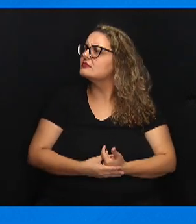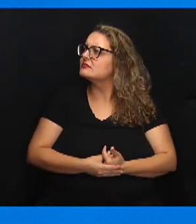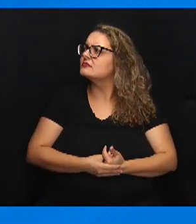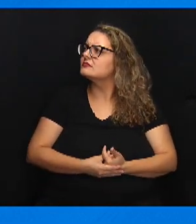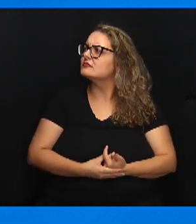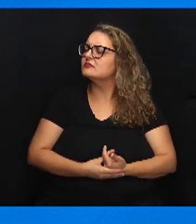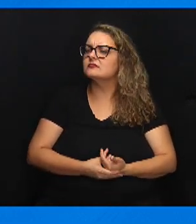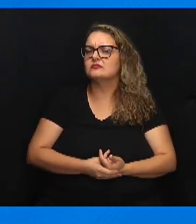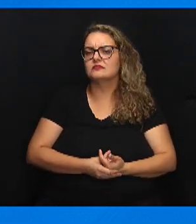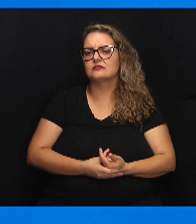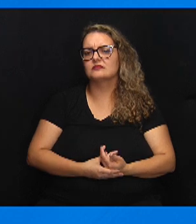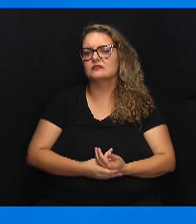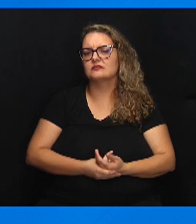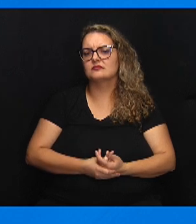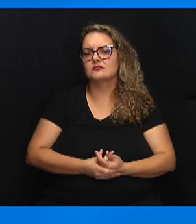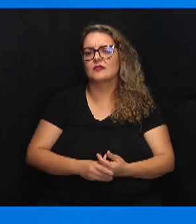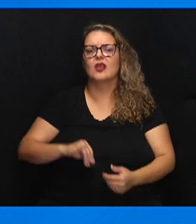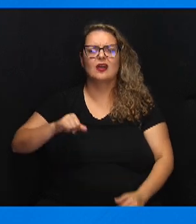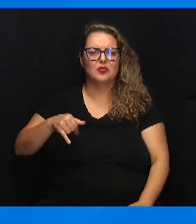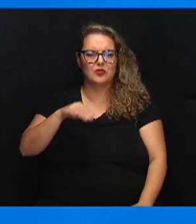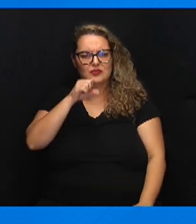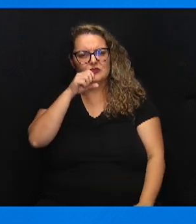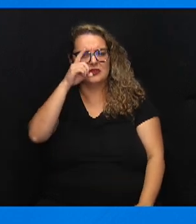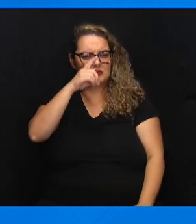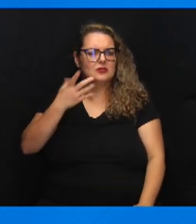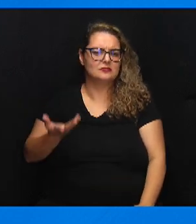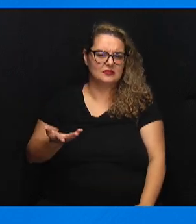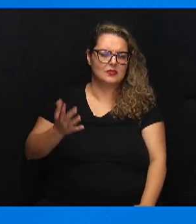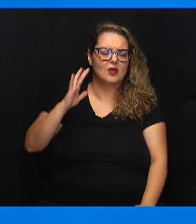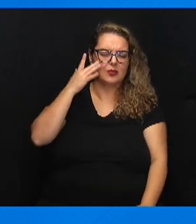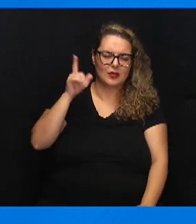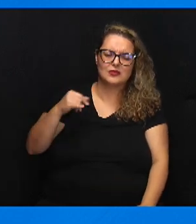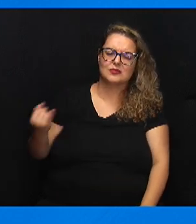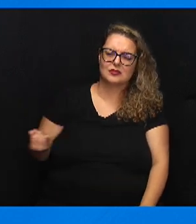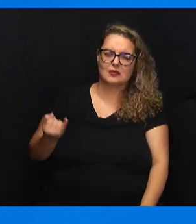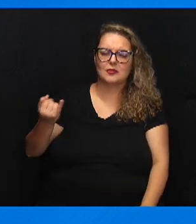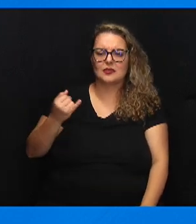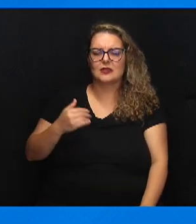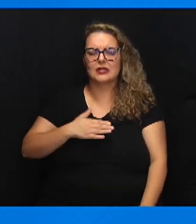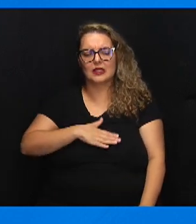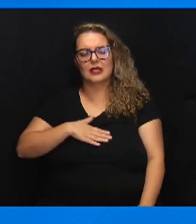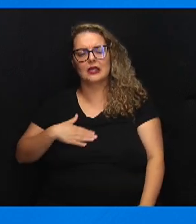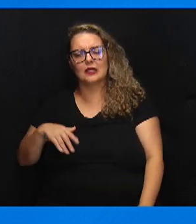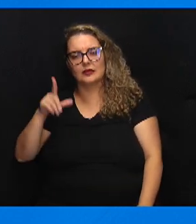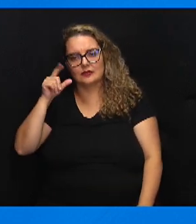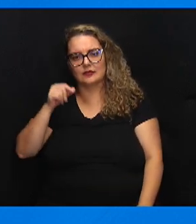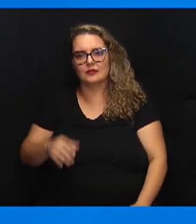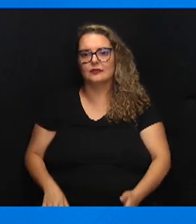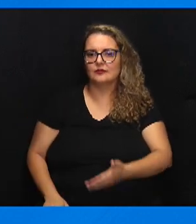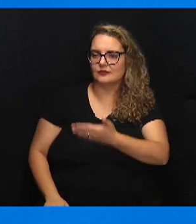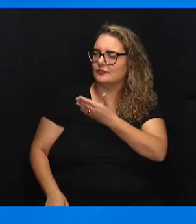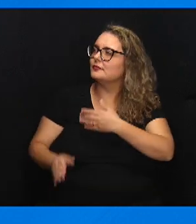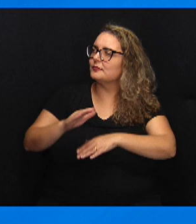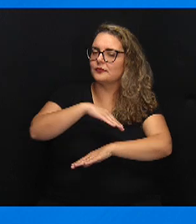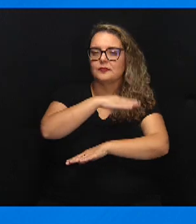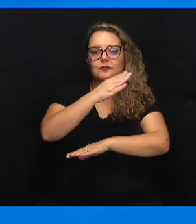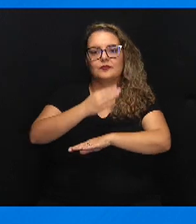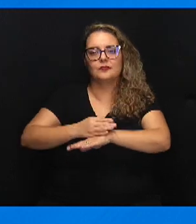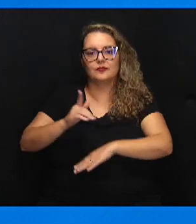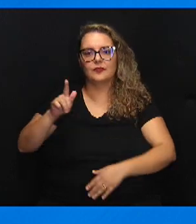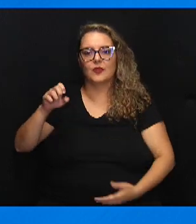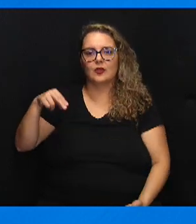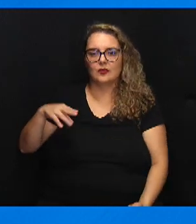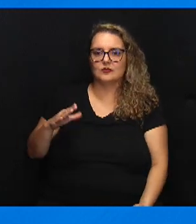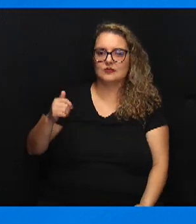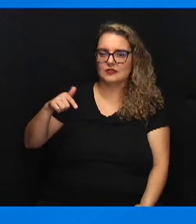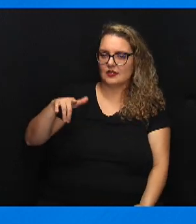É uma, né, assim, aproveitar o final de semana, acho que é fundamental, né? Sim. Aí é no alto de um morro lá em Gonçalves. Sim.